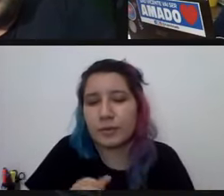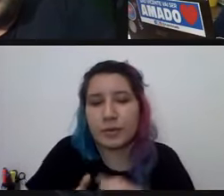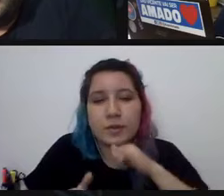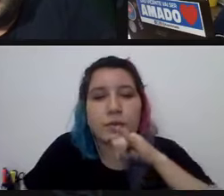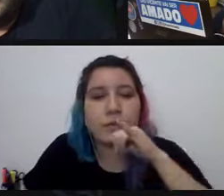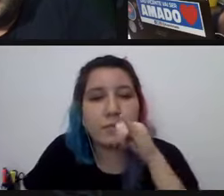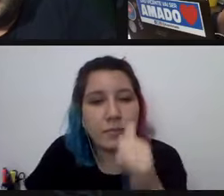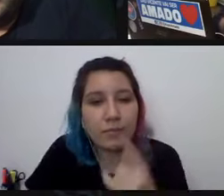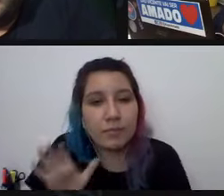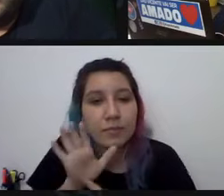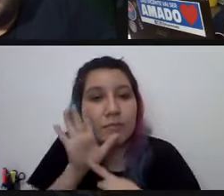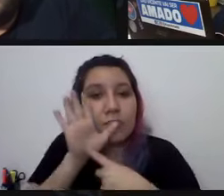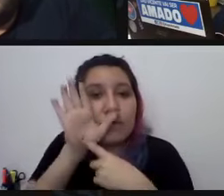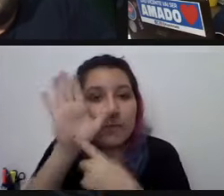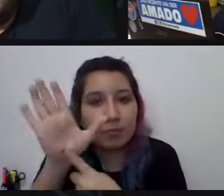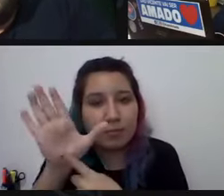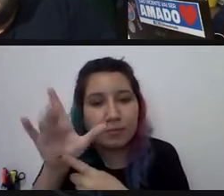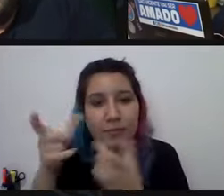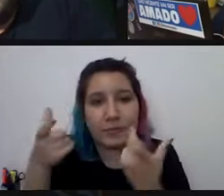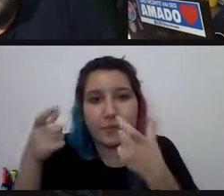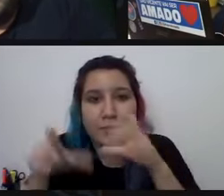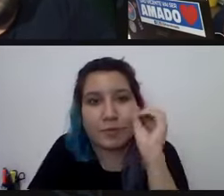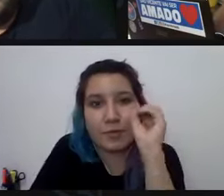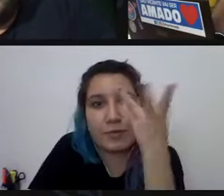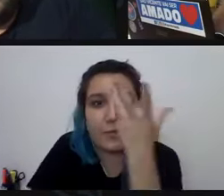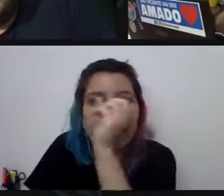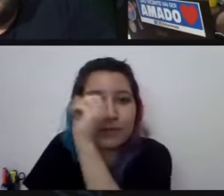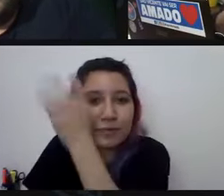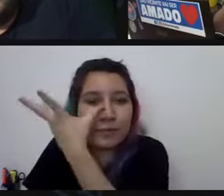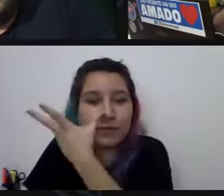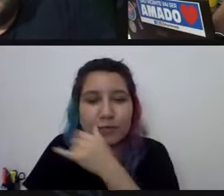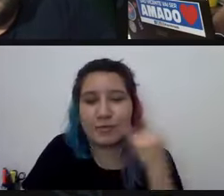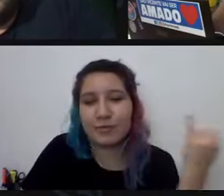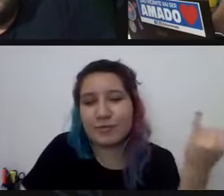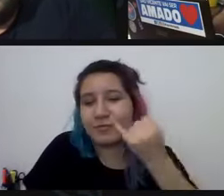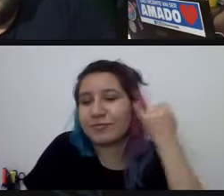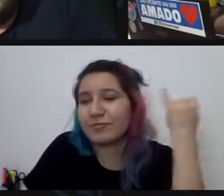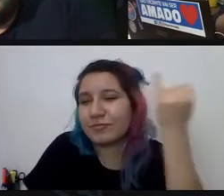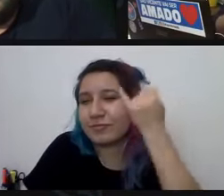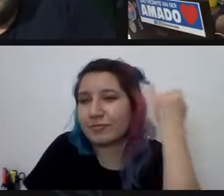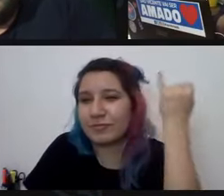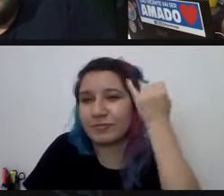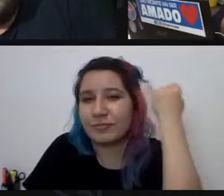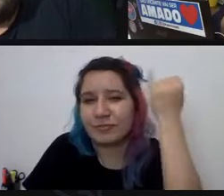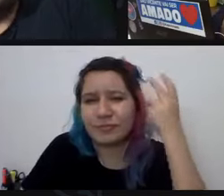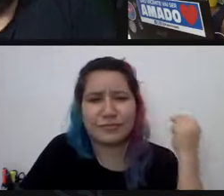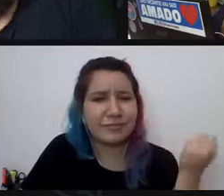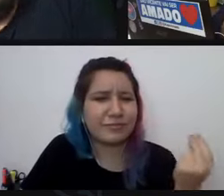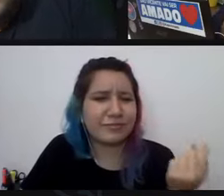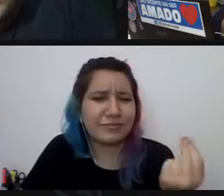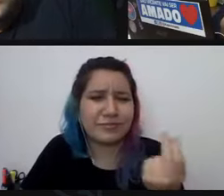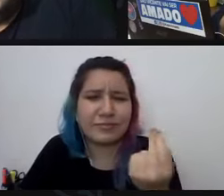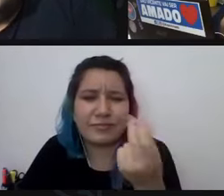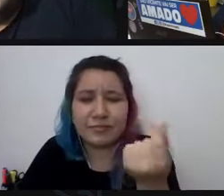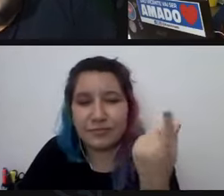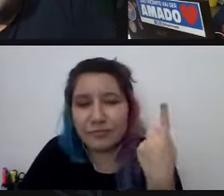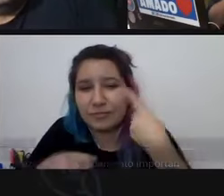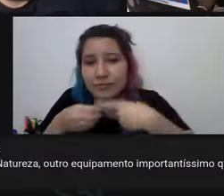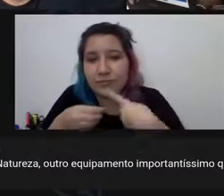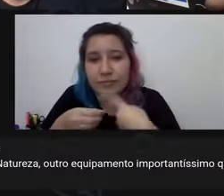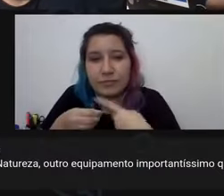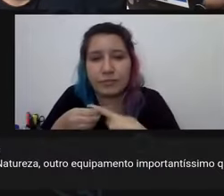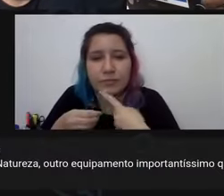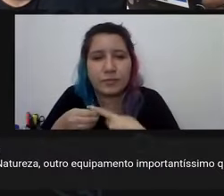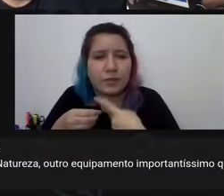e mostra que o Museu Joias da Natureza, uma peça tão importante, que foi tão importante por tanto tempo aqui na história da cidade, tem tudo